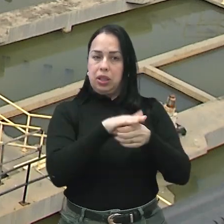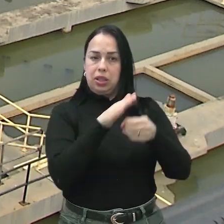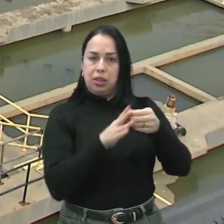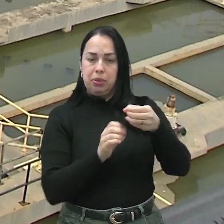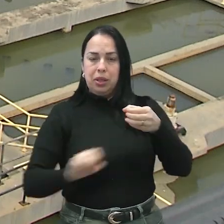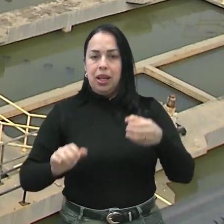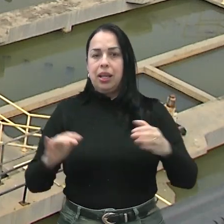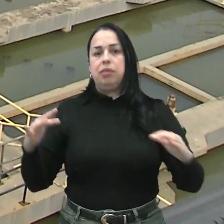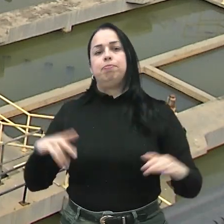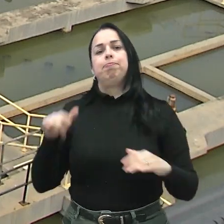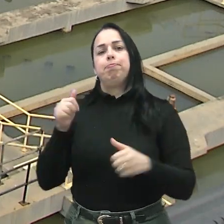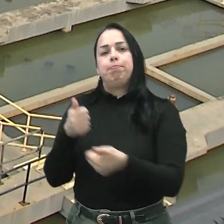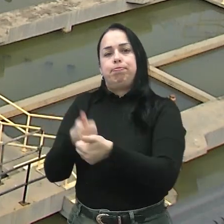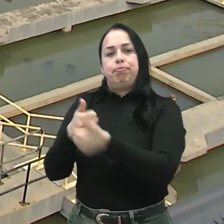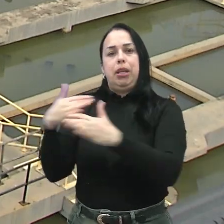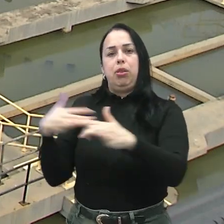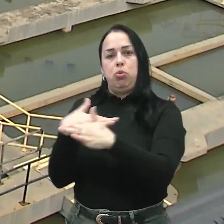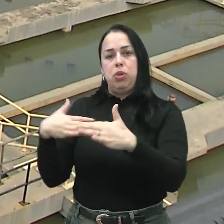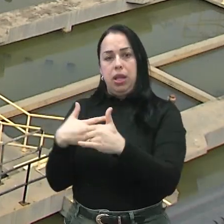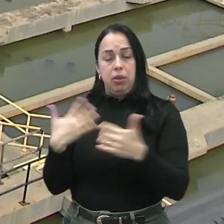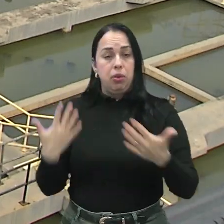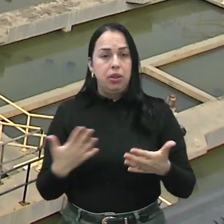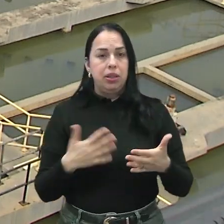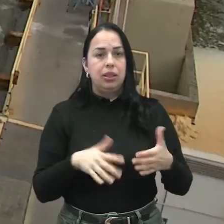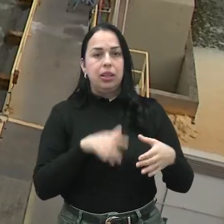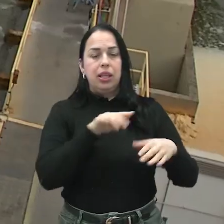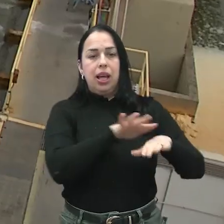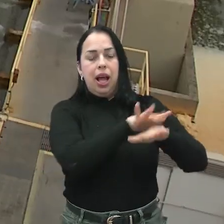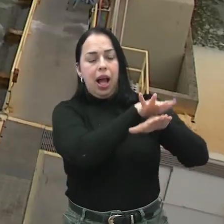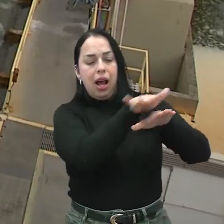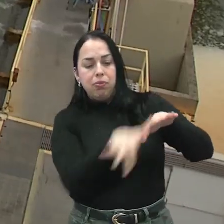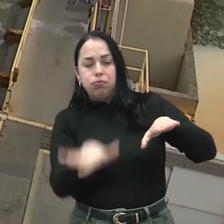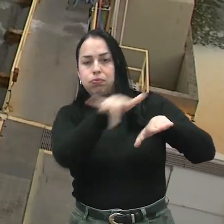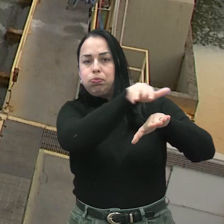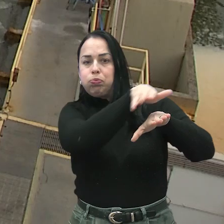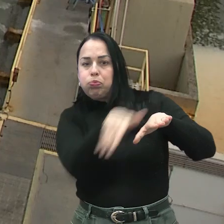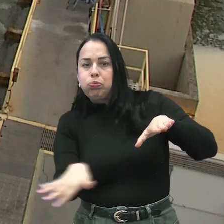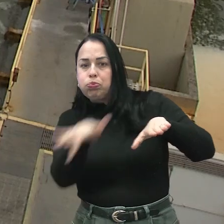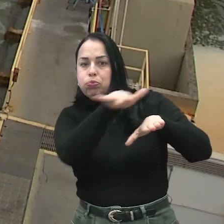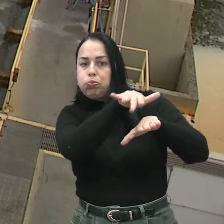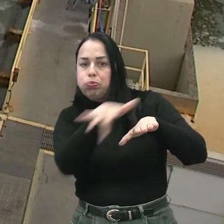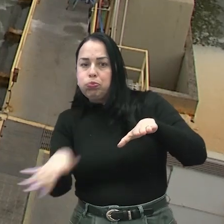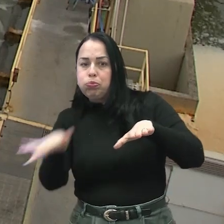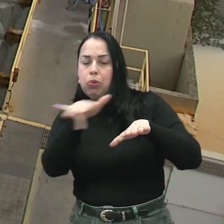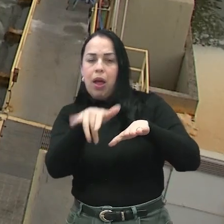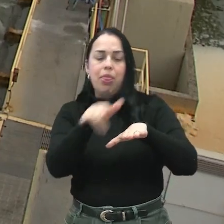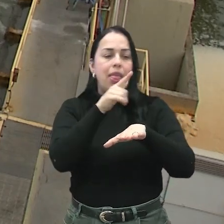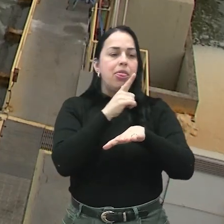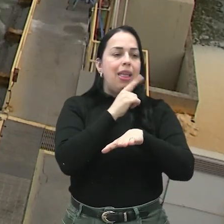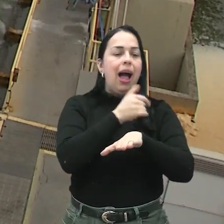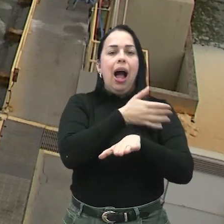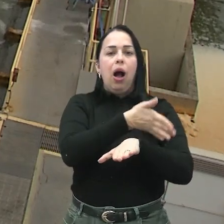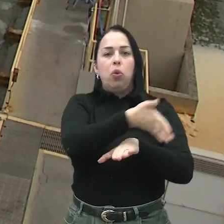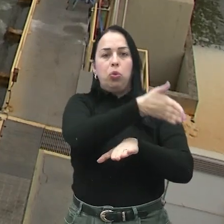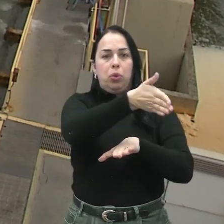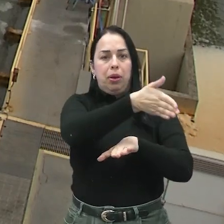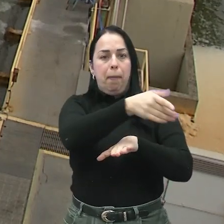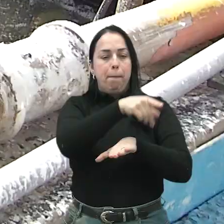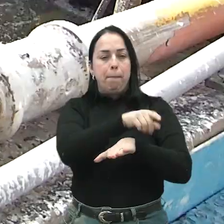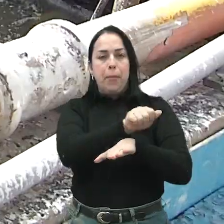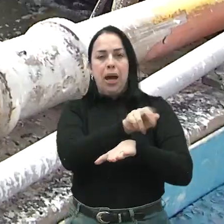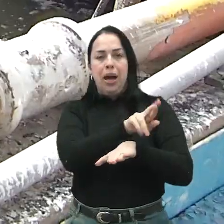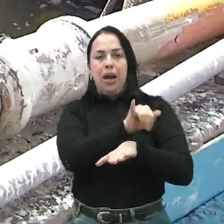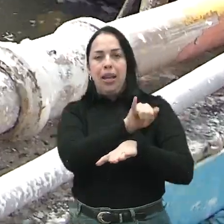esgoto fica no centro de São José. Toda essa água que corre nesses tanques vem do manancial do rio Paraíba do